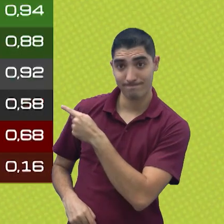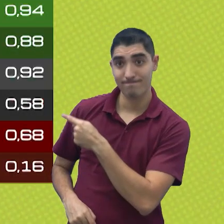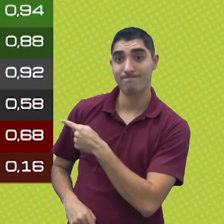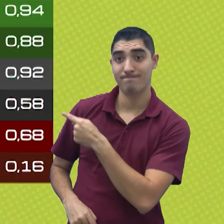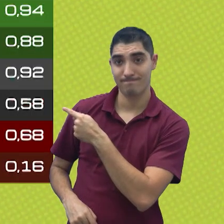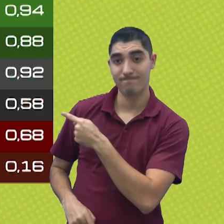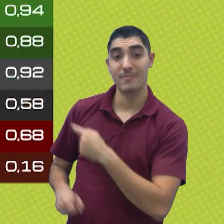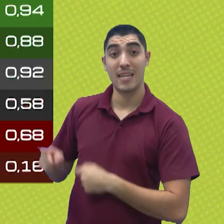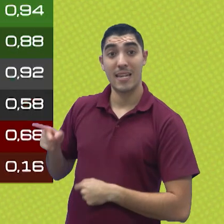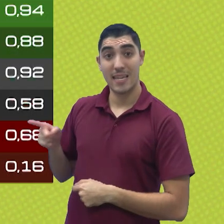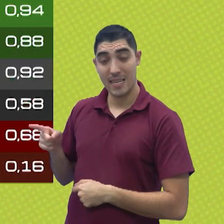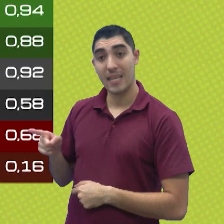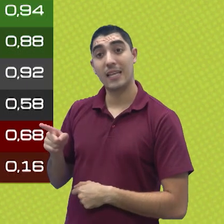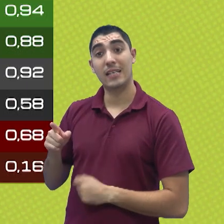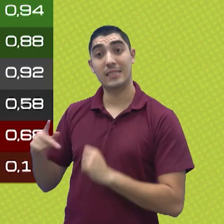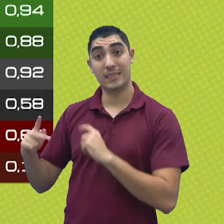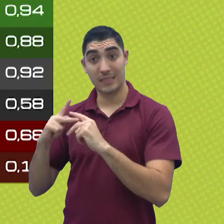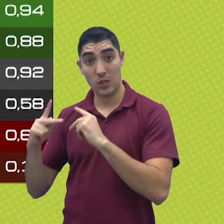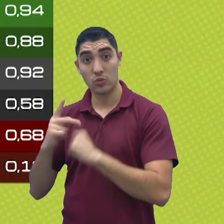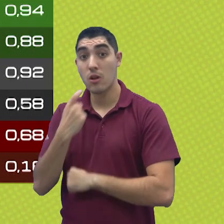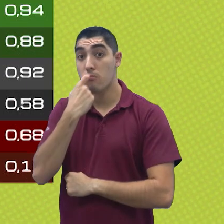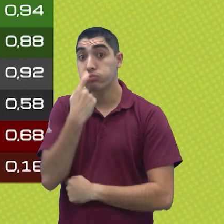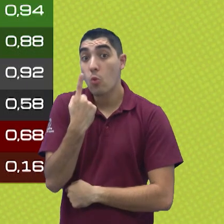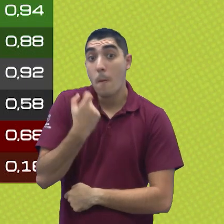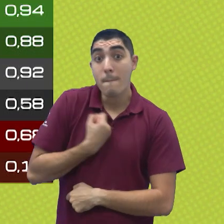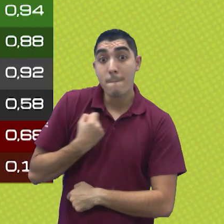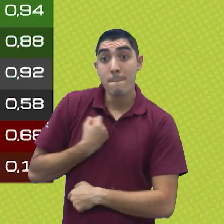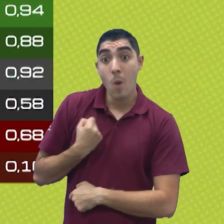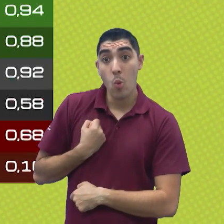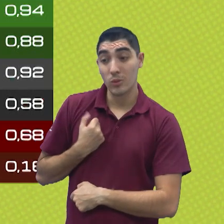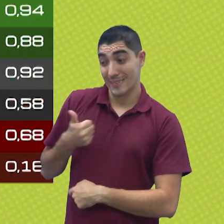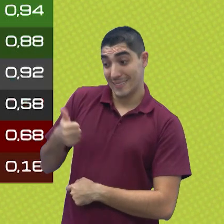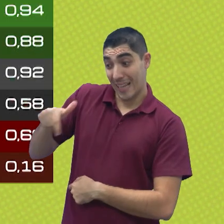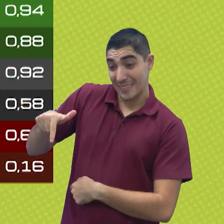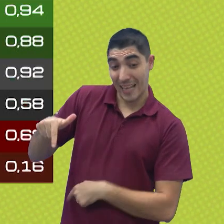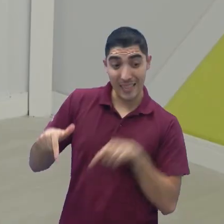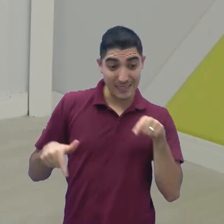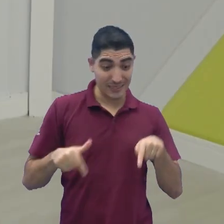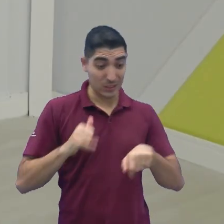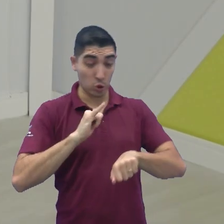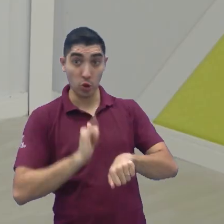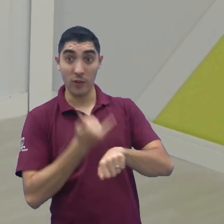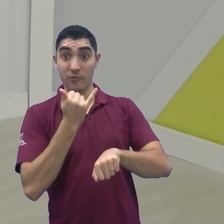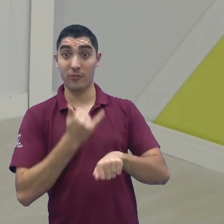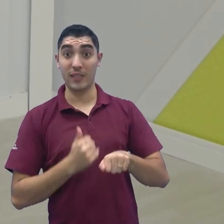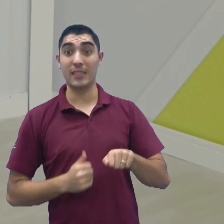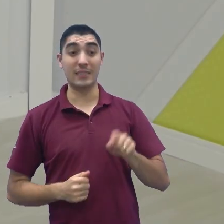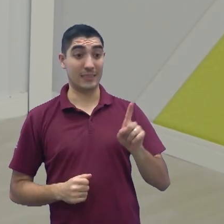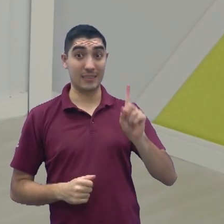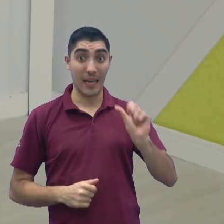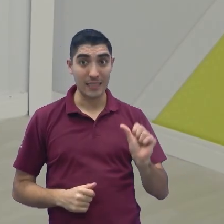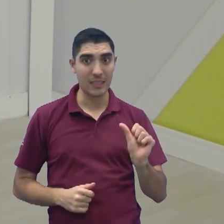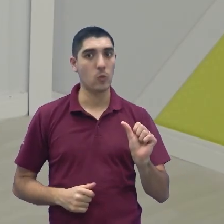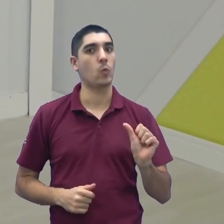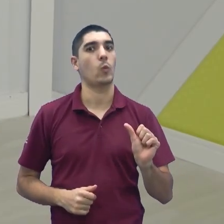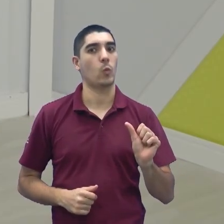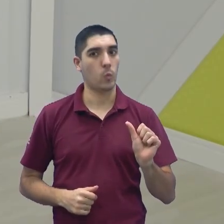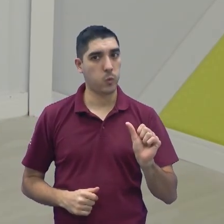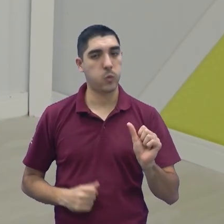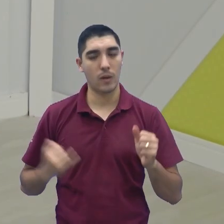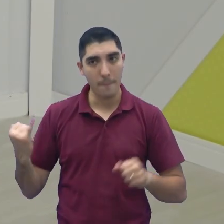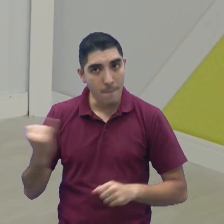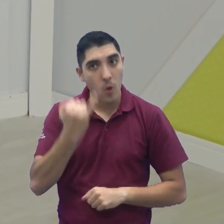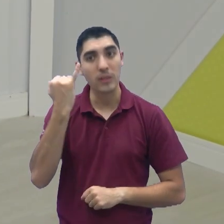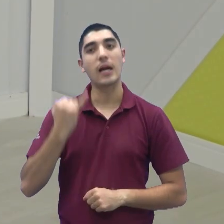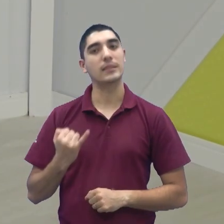adversário direto a hora que eles se cruzarem. Portanto, vitória maiúscula e mais do que importante para o vôlei São José, que na próxima